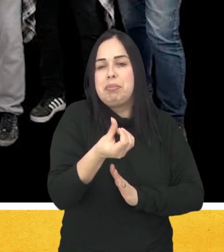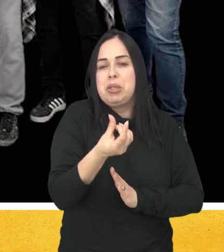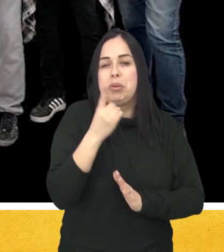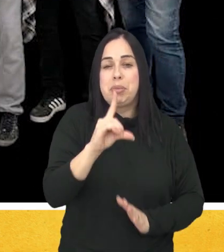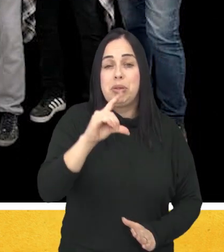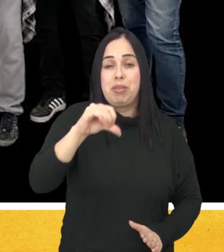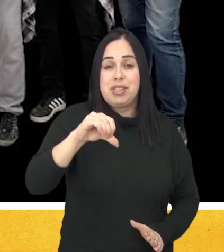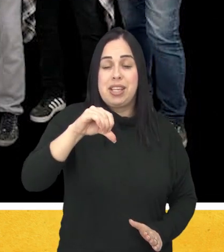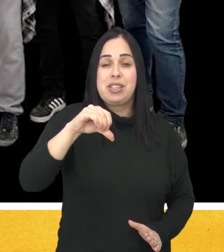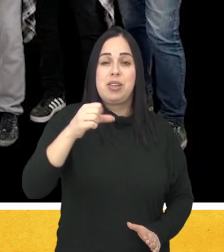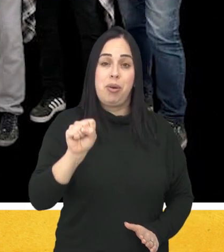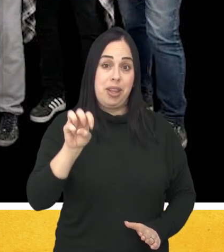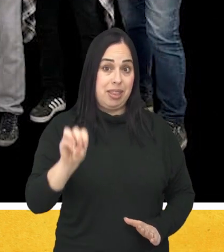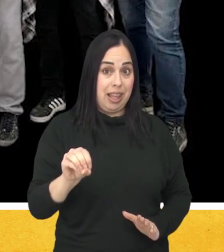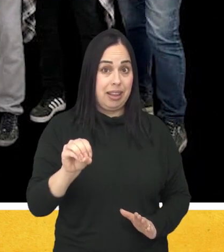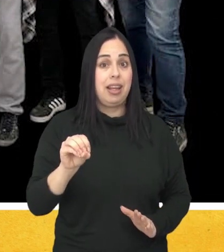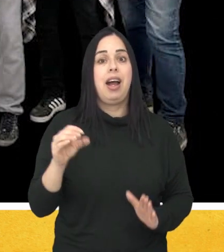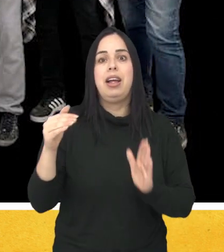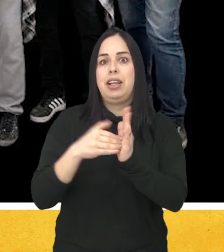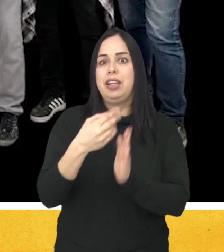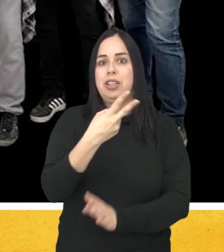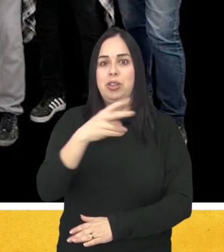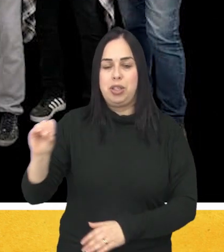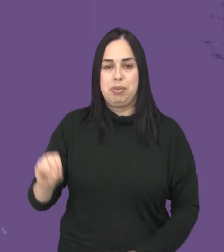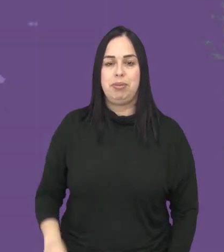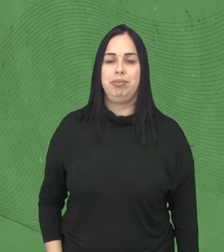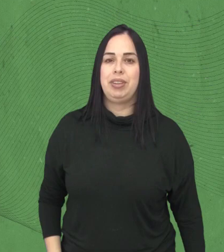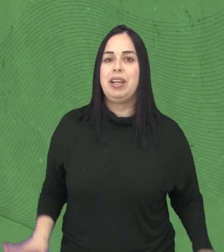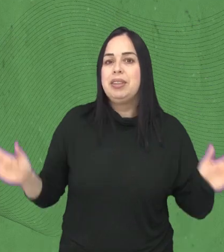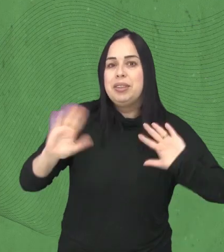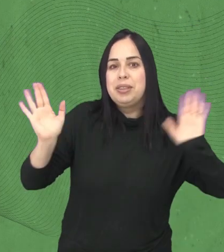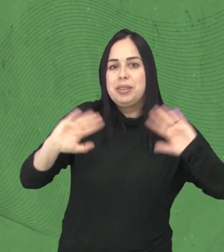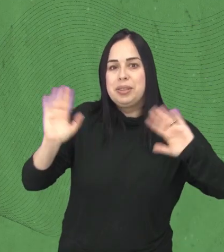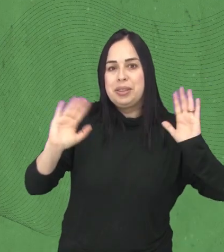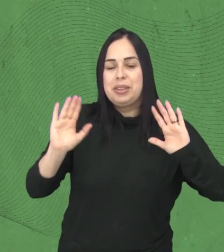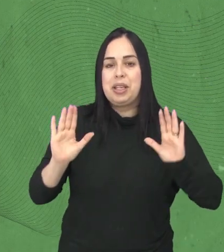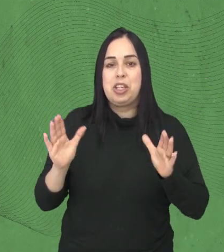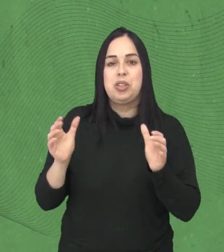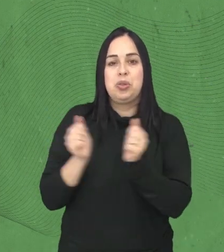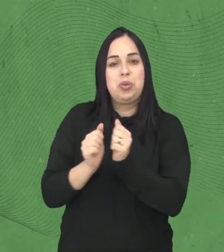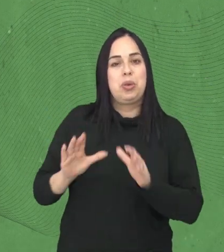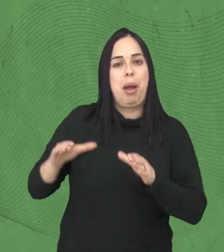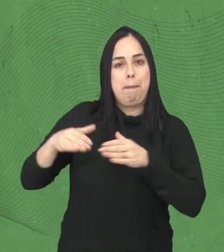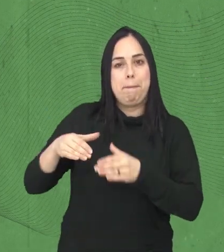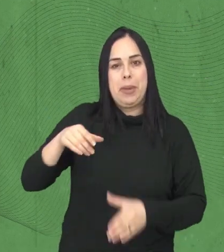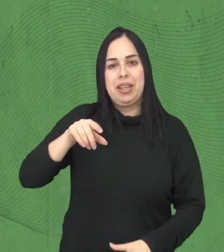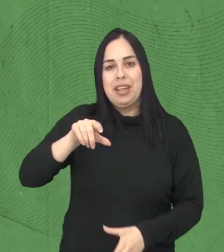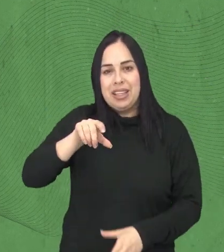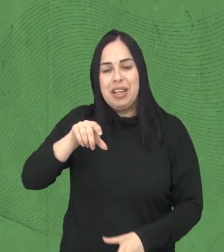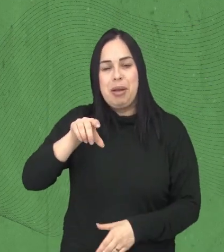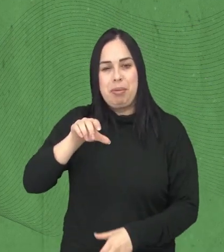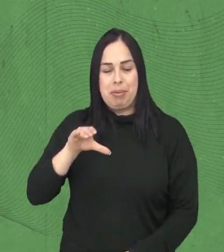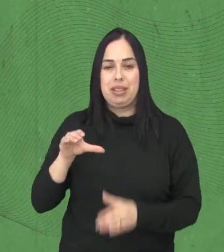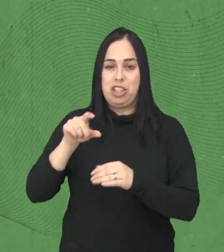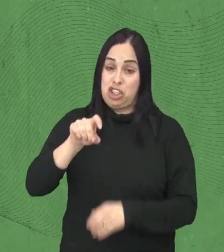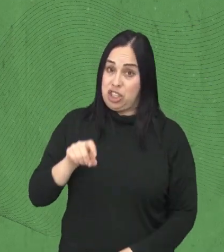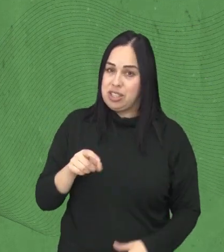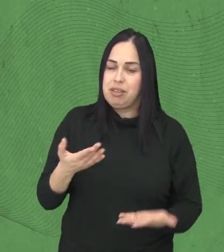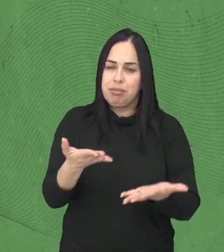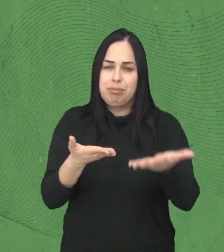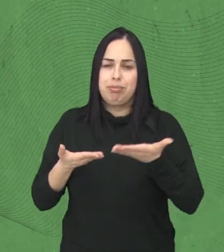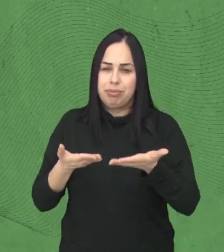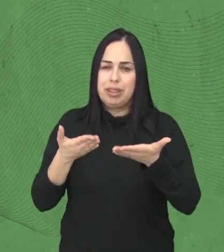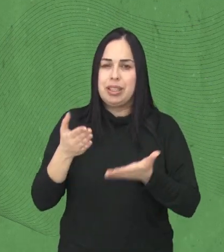de 1980, 90 e 2000. Fala galera, Marcelo Caveira, banda X-Rock. Eu tô passando aqui para